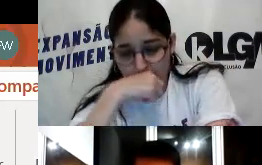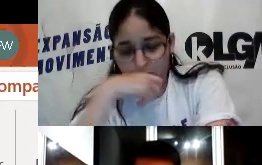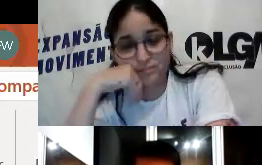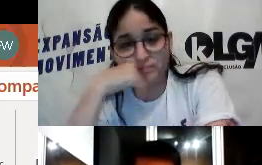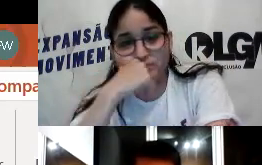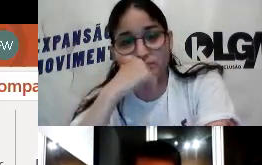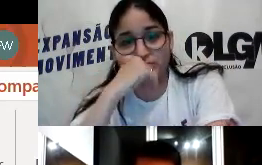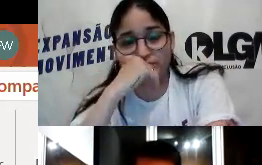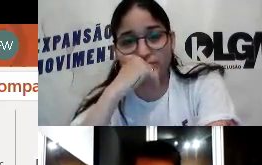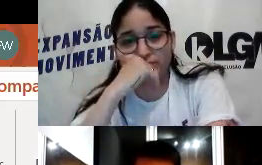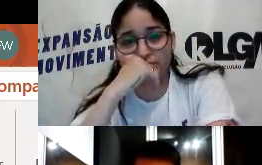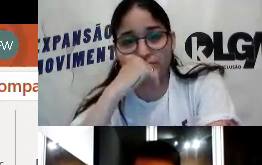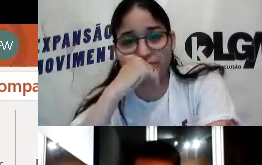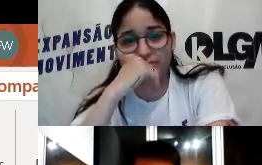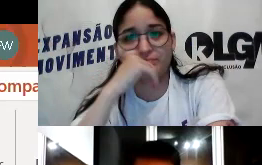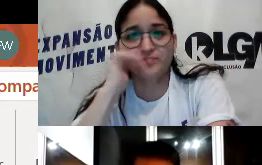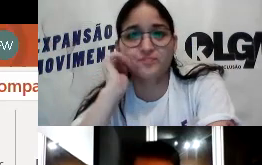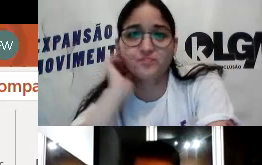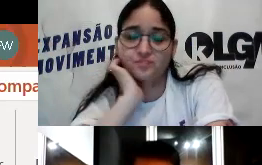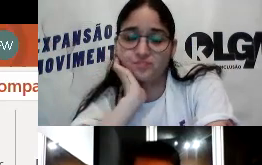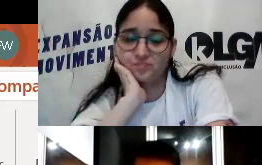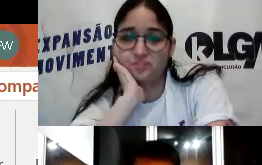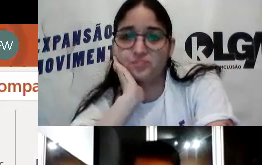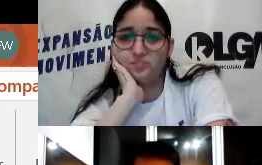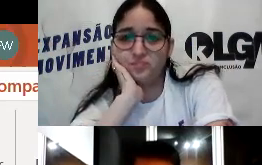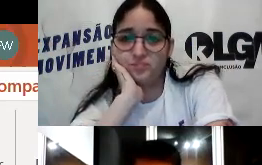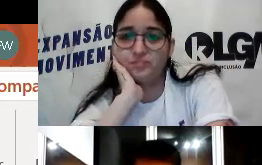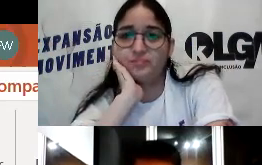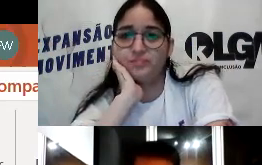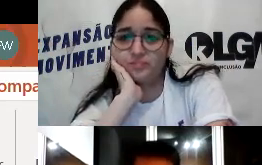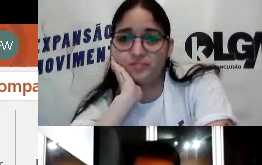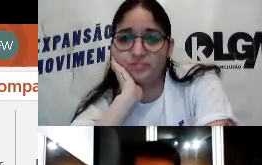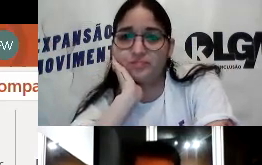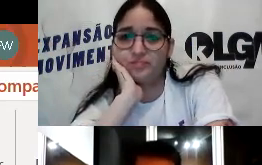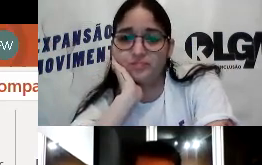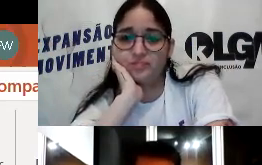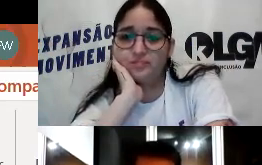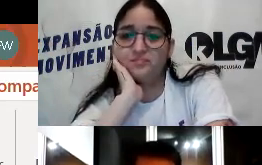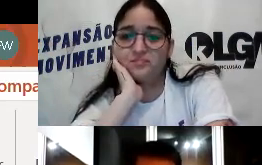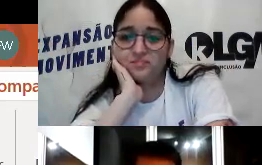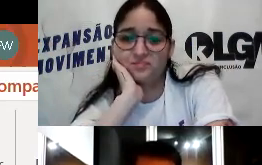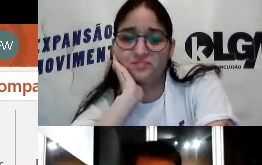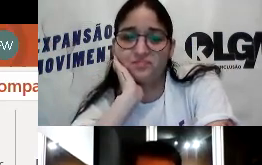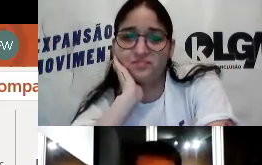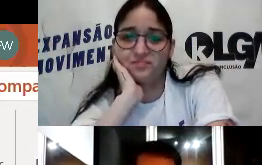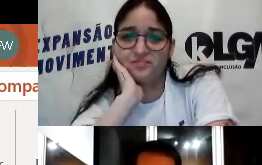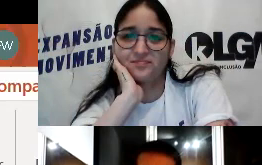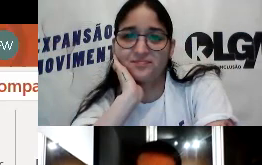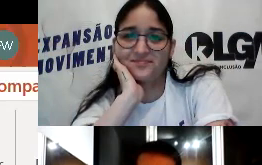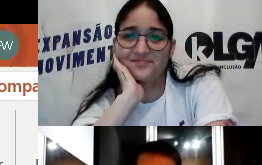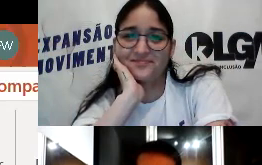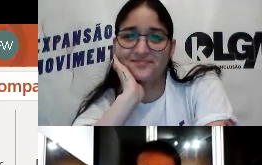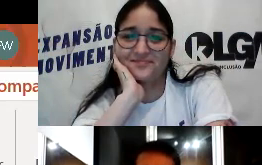falou. E muito obrigada pela sua participação. Que honra ter você aqui essa noite. Sou só fã